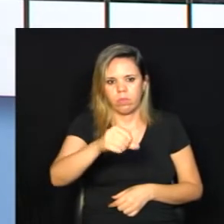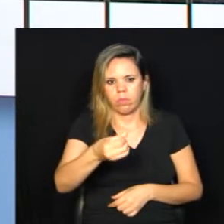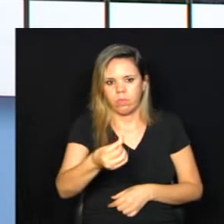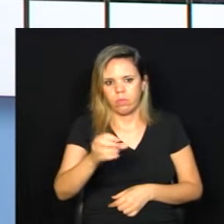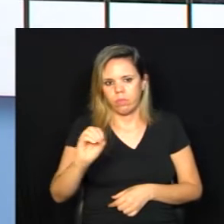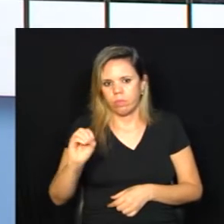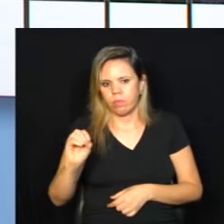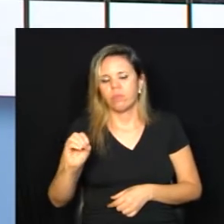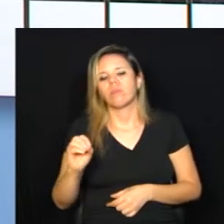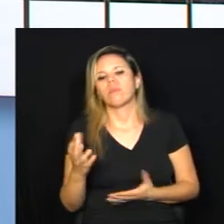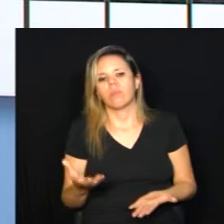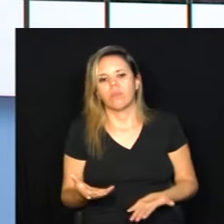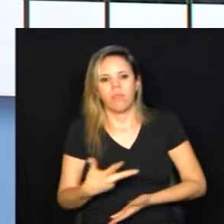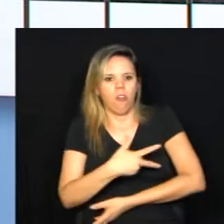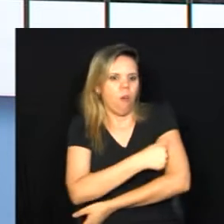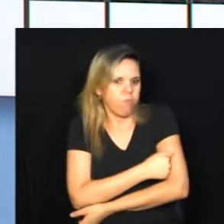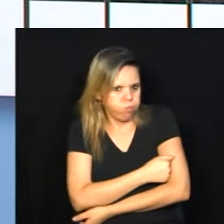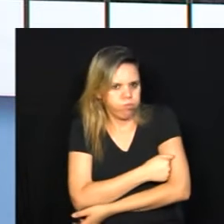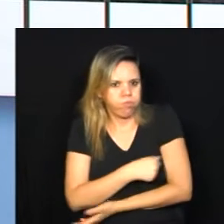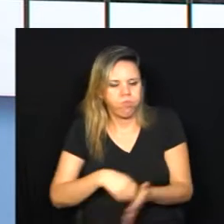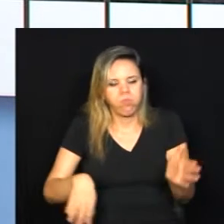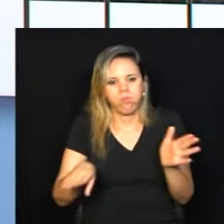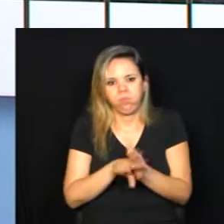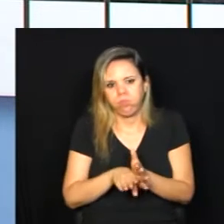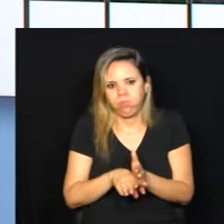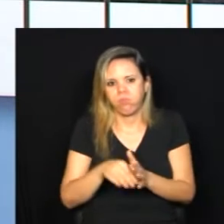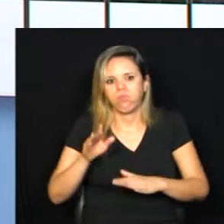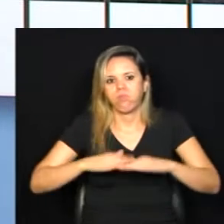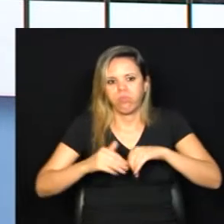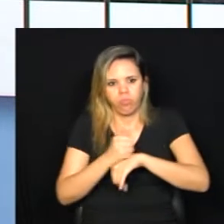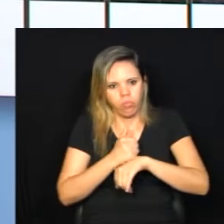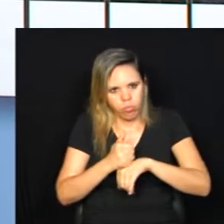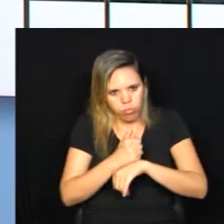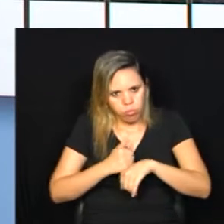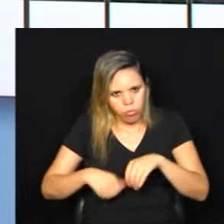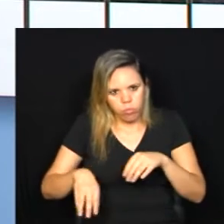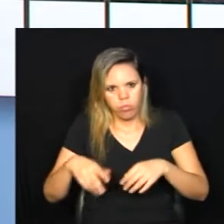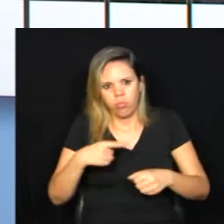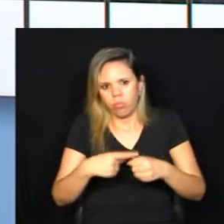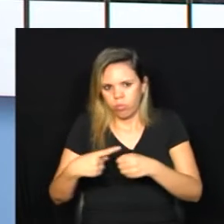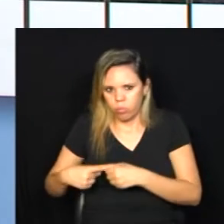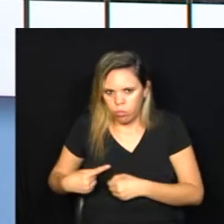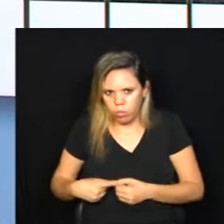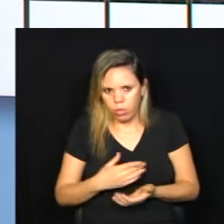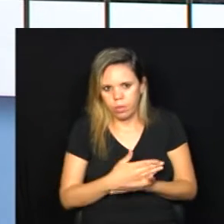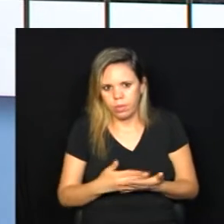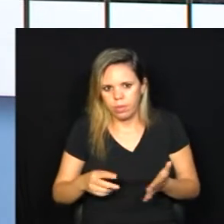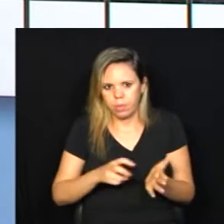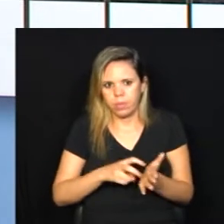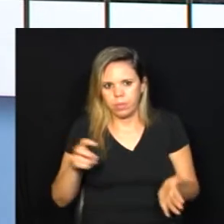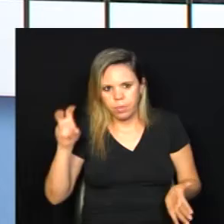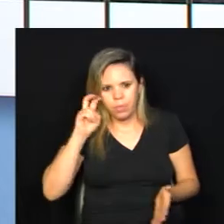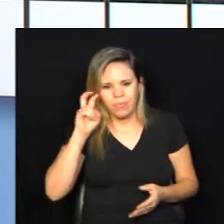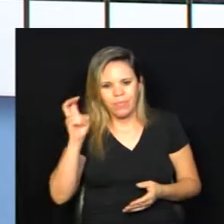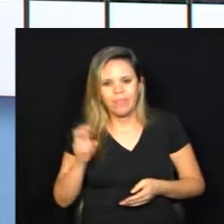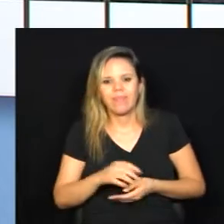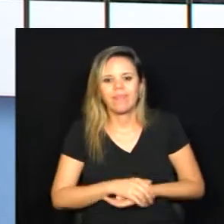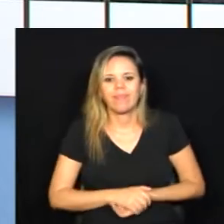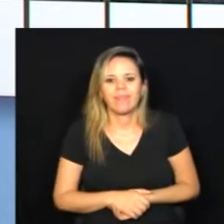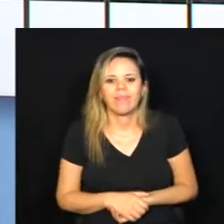24.960 doses da Coronavac. E a vacinação dos profissionais de saúde da rede municipal começou na manhã desta